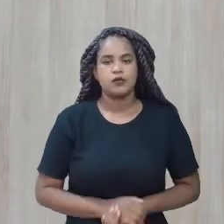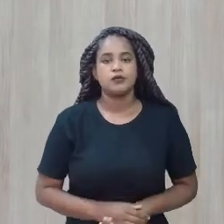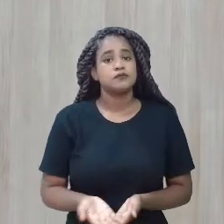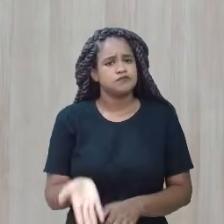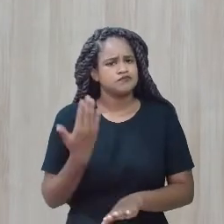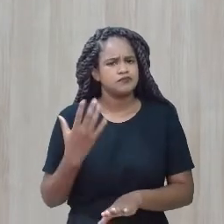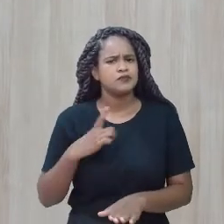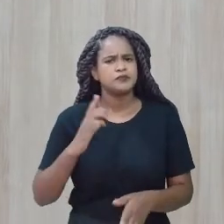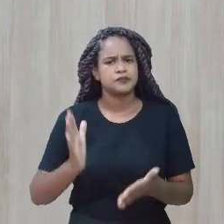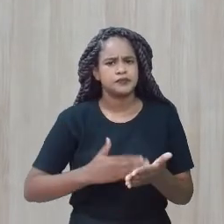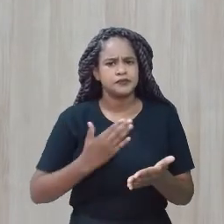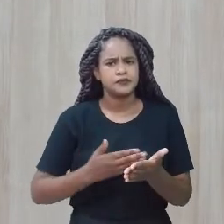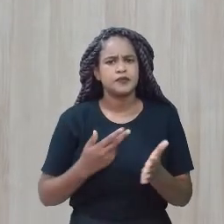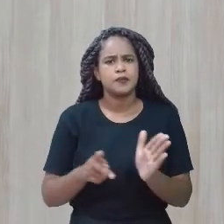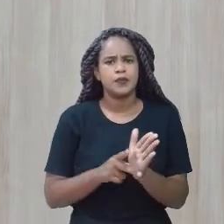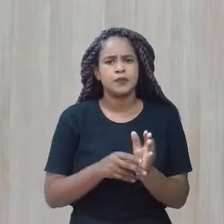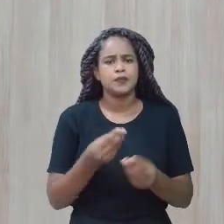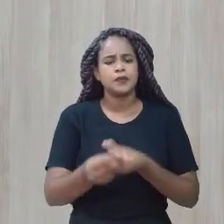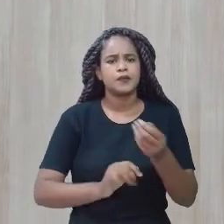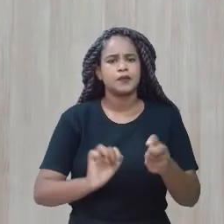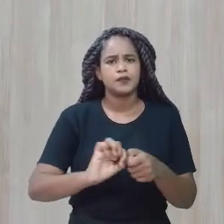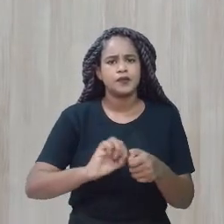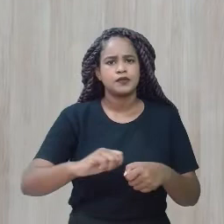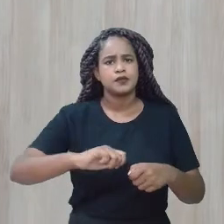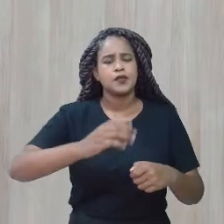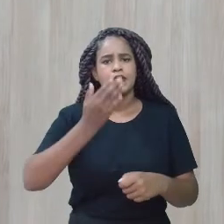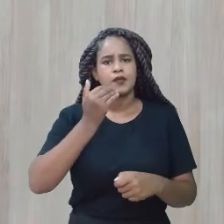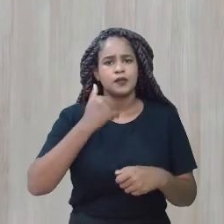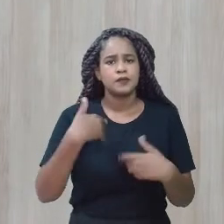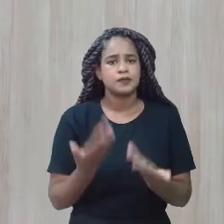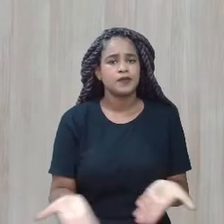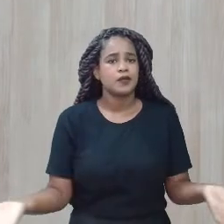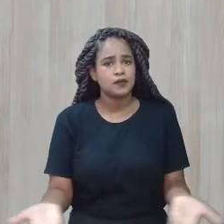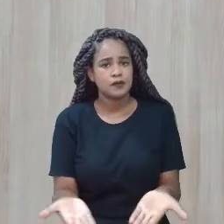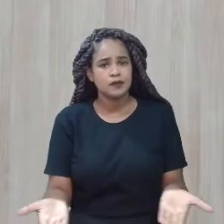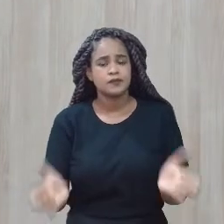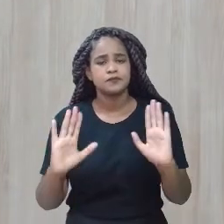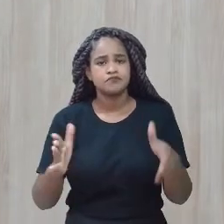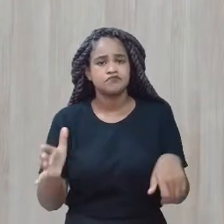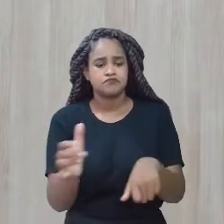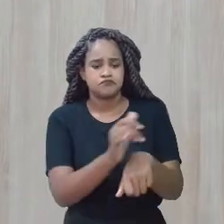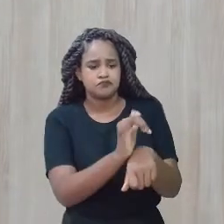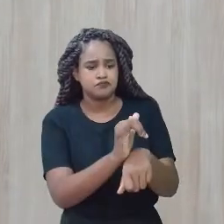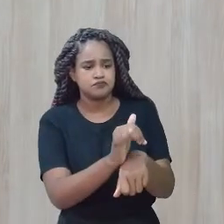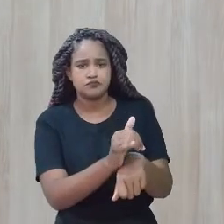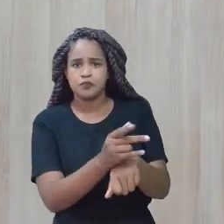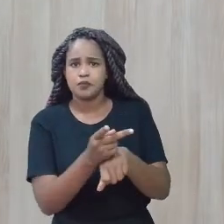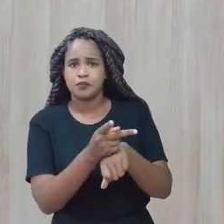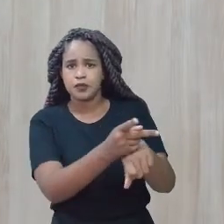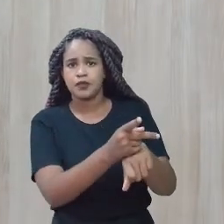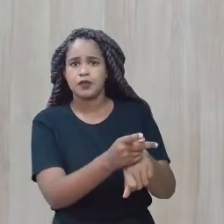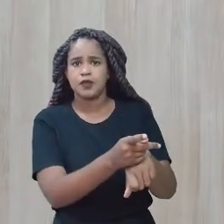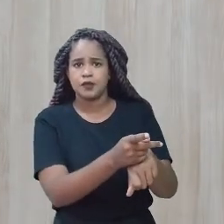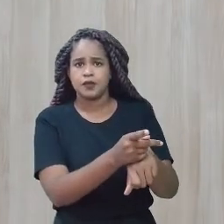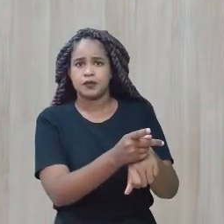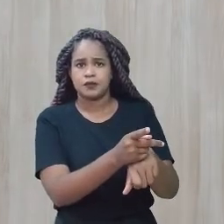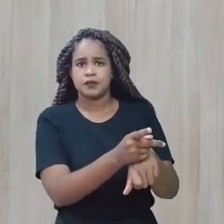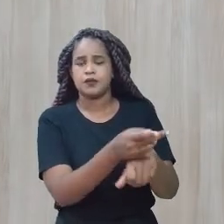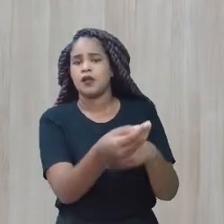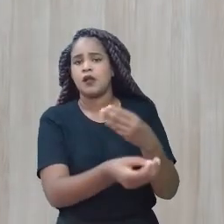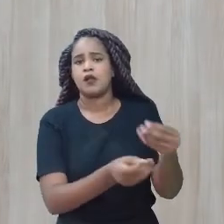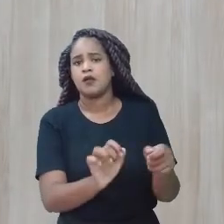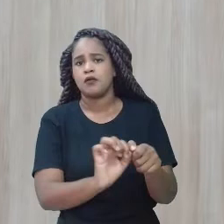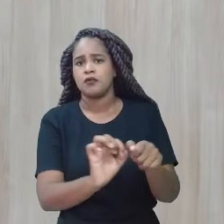né, em casa. Agora não, agora você entra lá, né, no YouTube, busca uma receita lá,